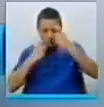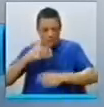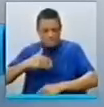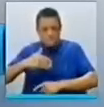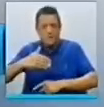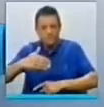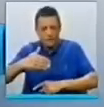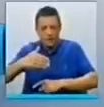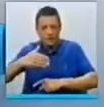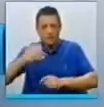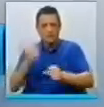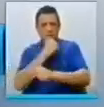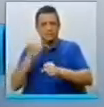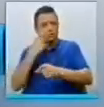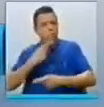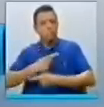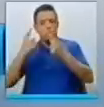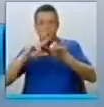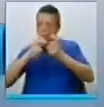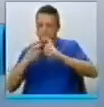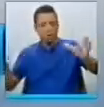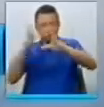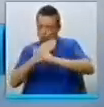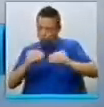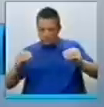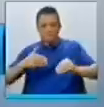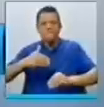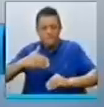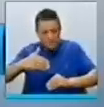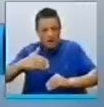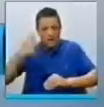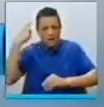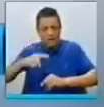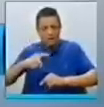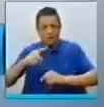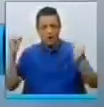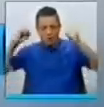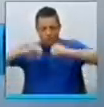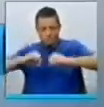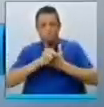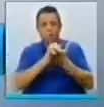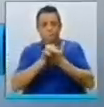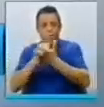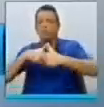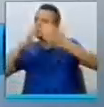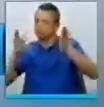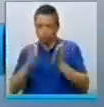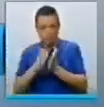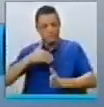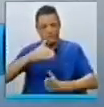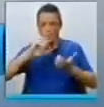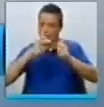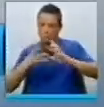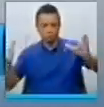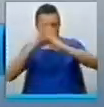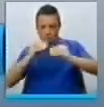assim a nível de serviço público terá que ser resolvida Será que ser resolvida com com com a concordância e com o apoio de todos com o apoio de todos mas